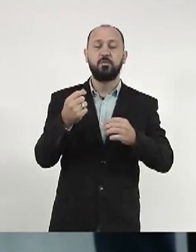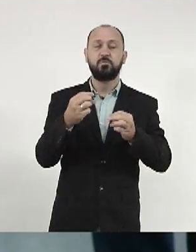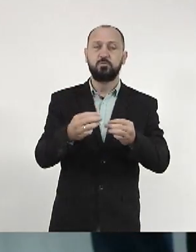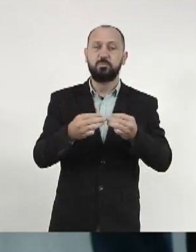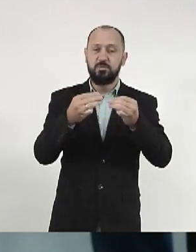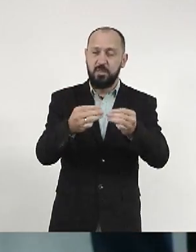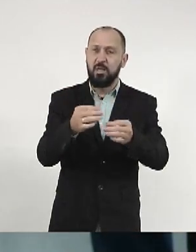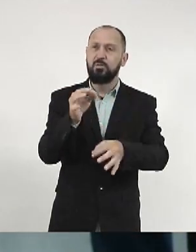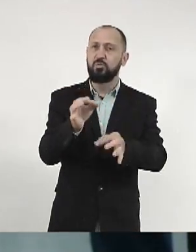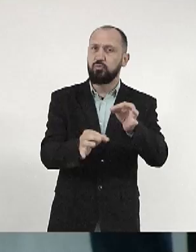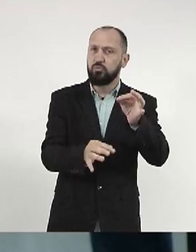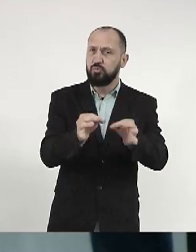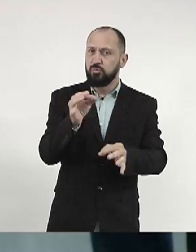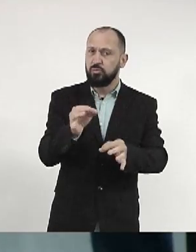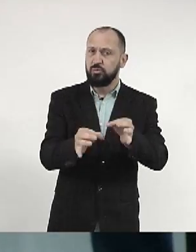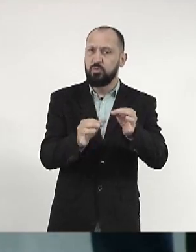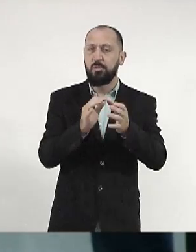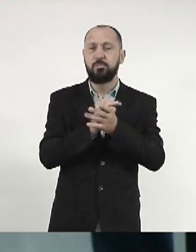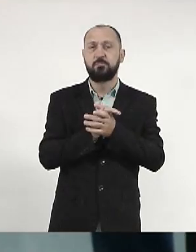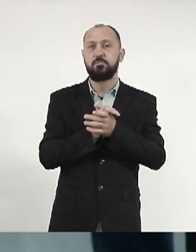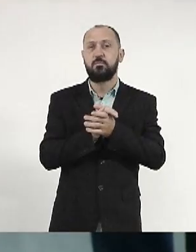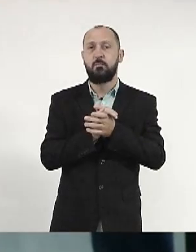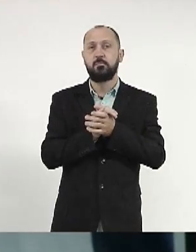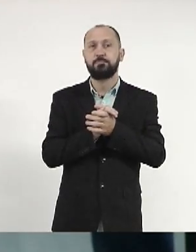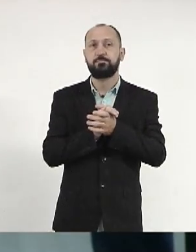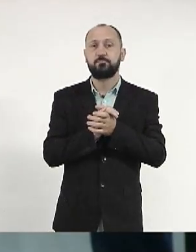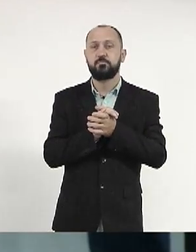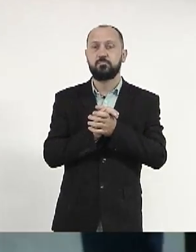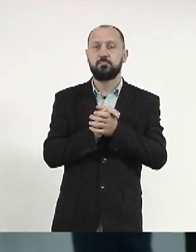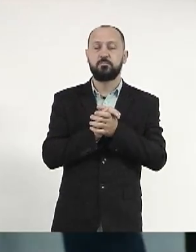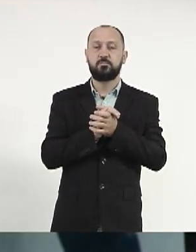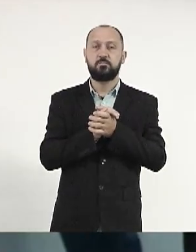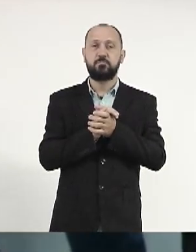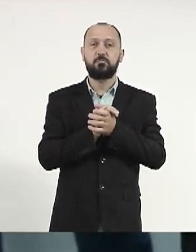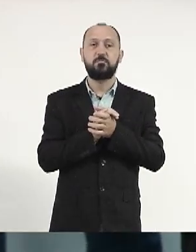da Justiça, do